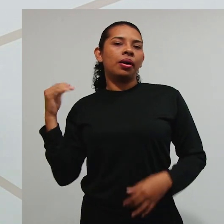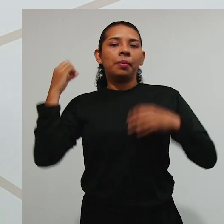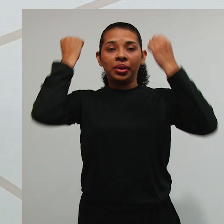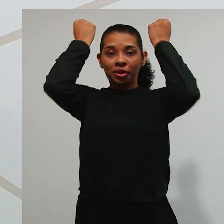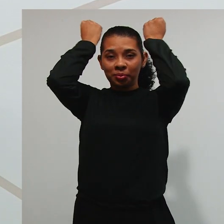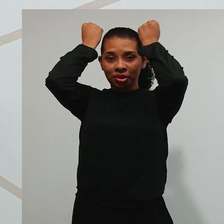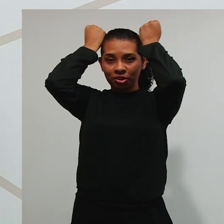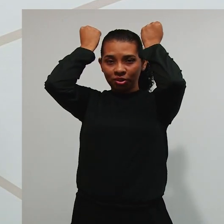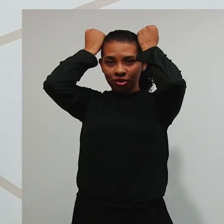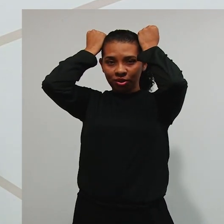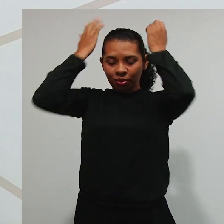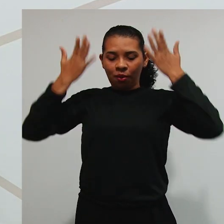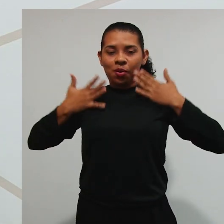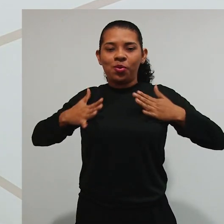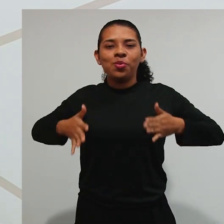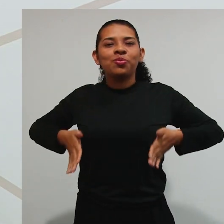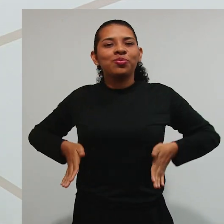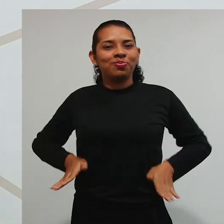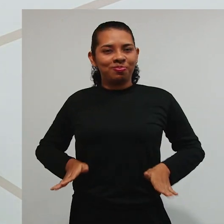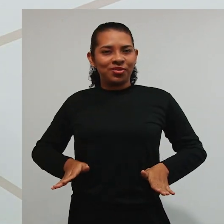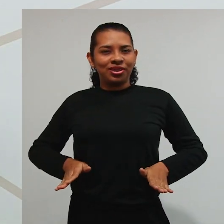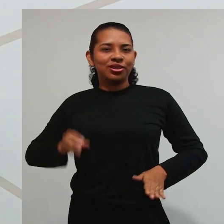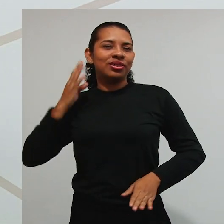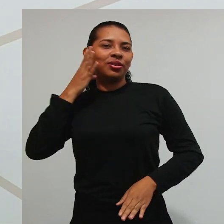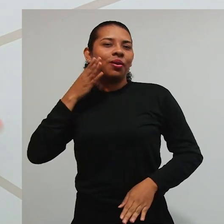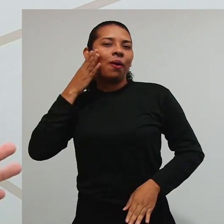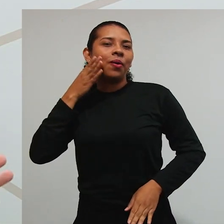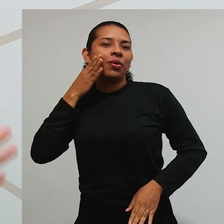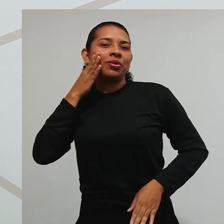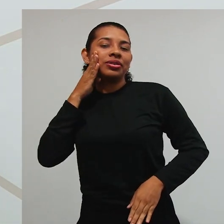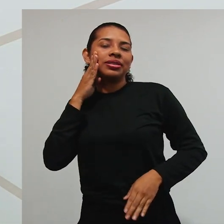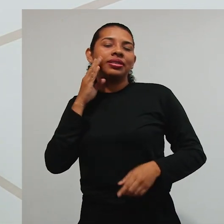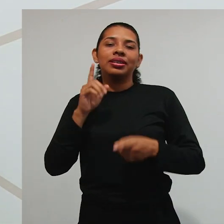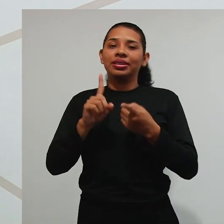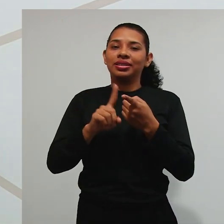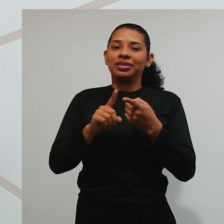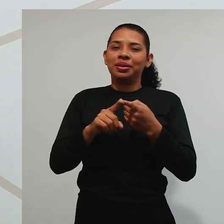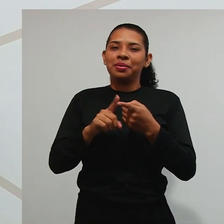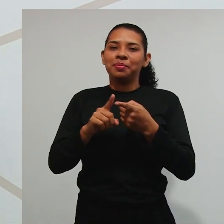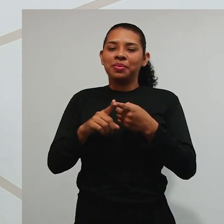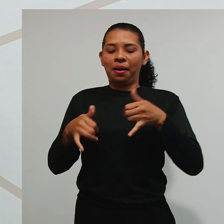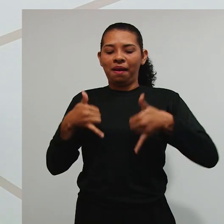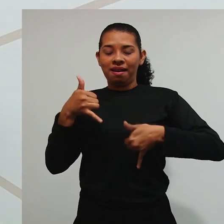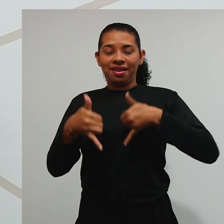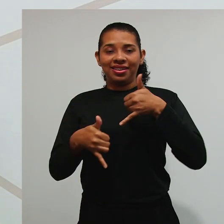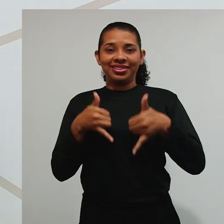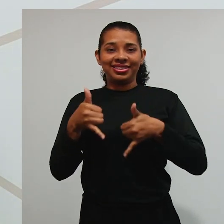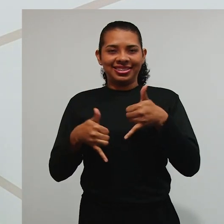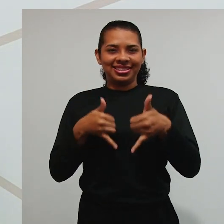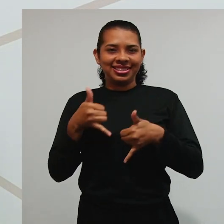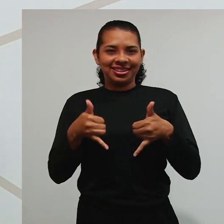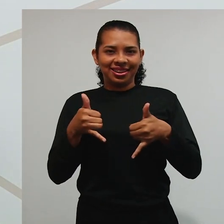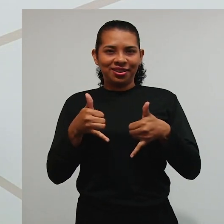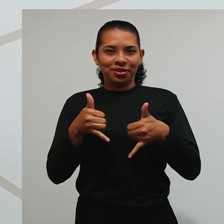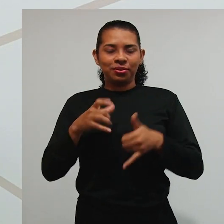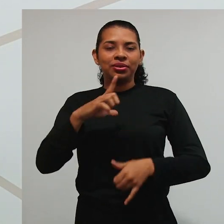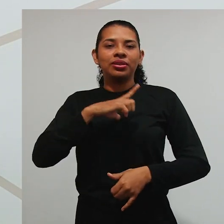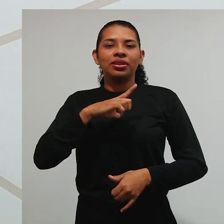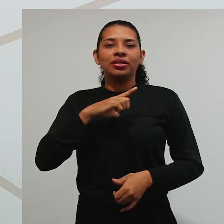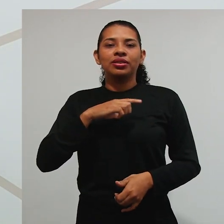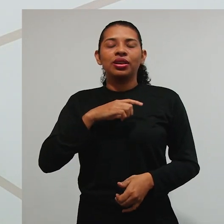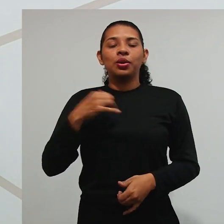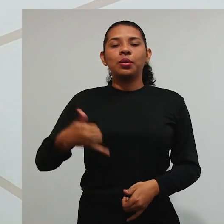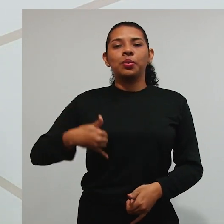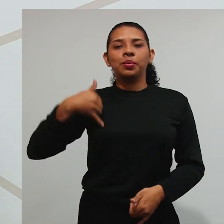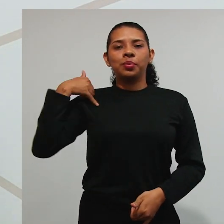vestido chiquérrimo, rosé de linho, combinando com a minha sandália de saltana bela, inclusive, olha só.